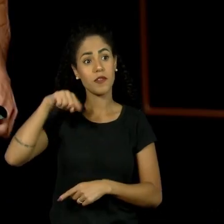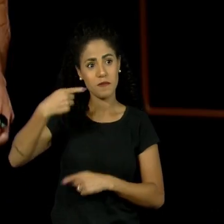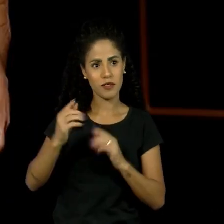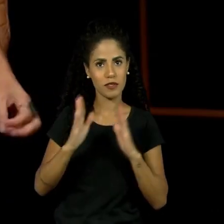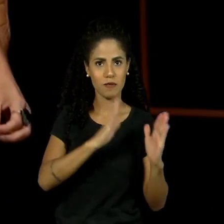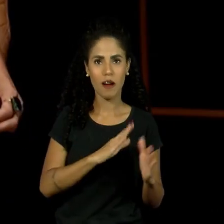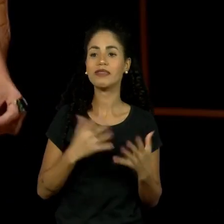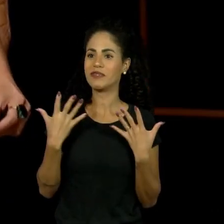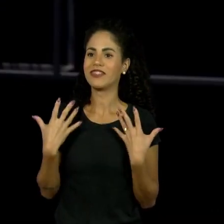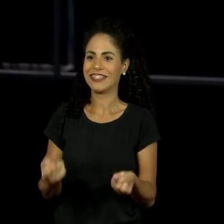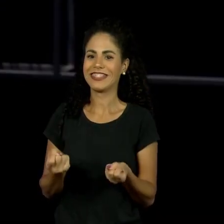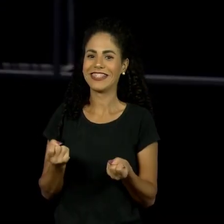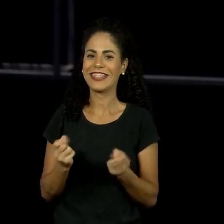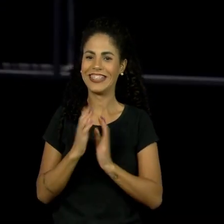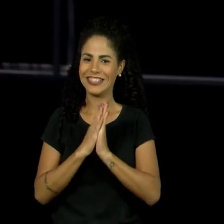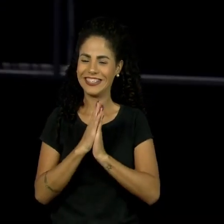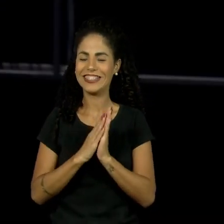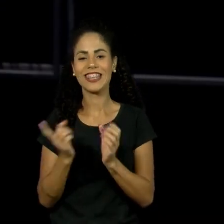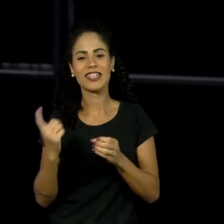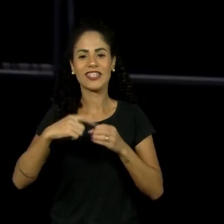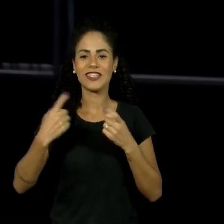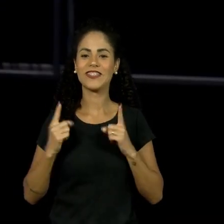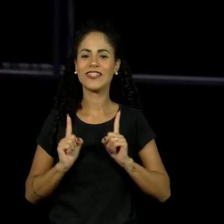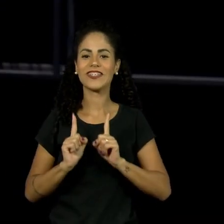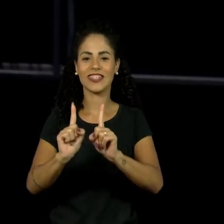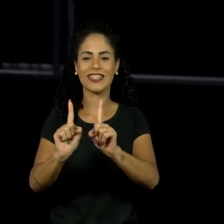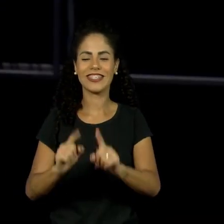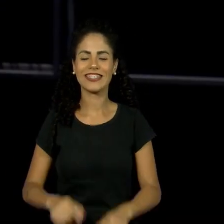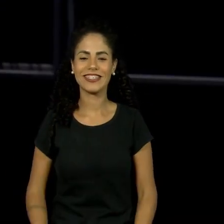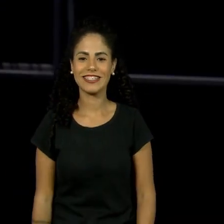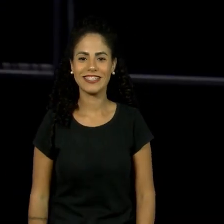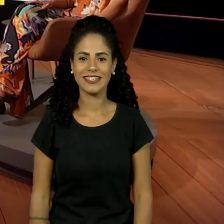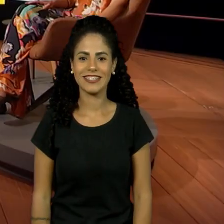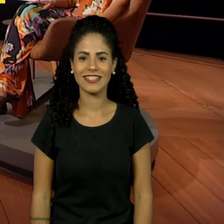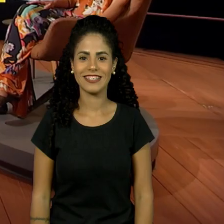bloco? Vamos. A gente volta já com Badi Assad.